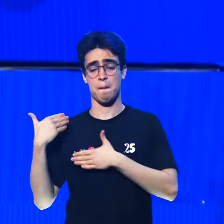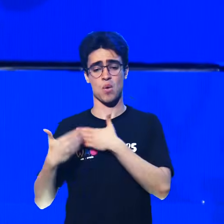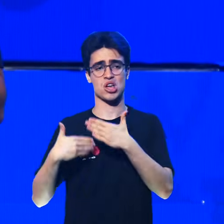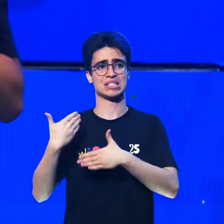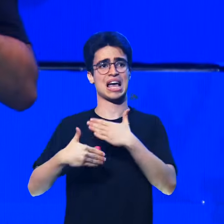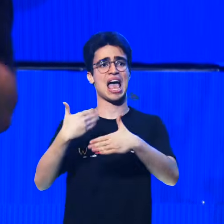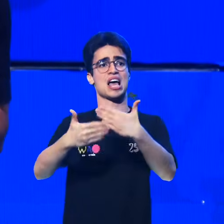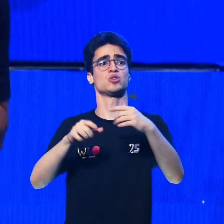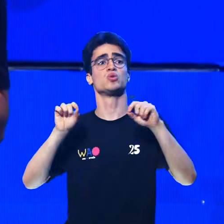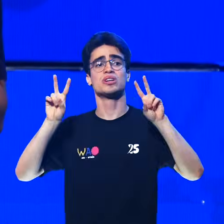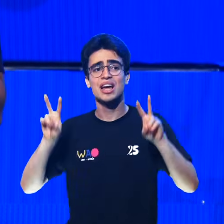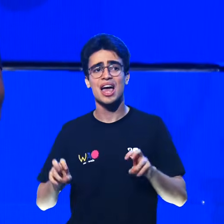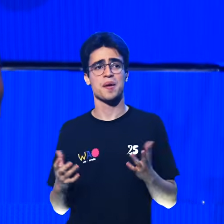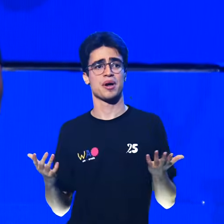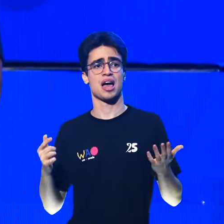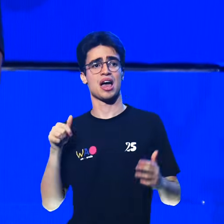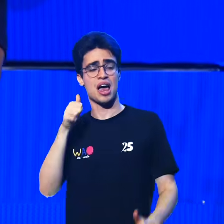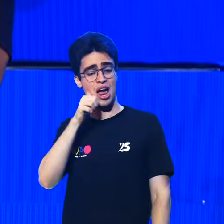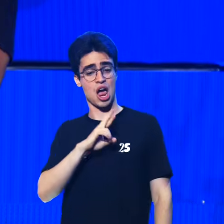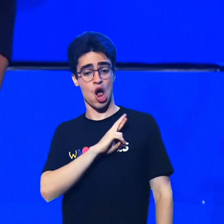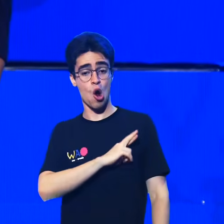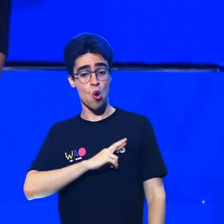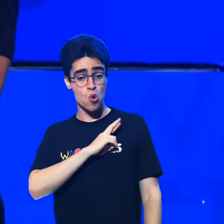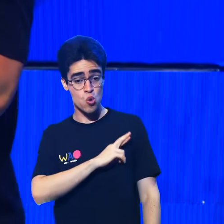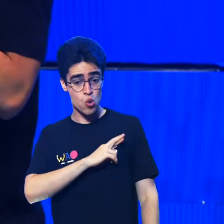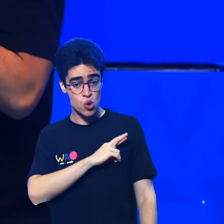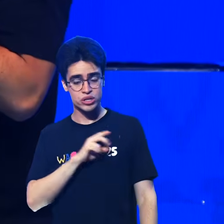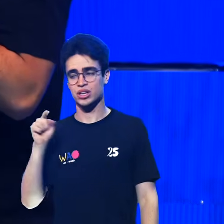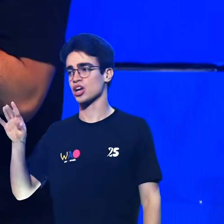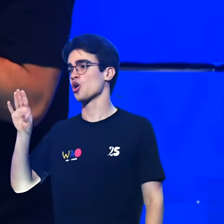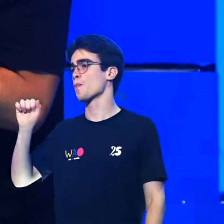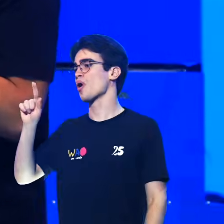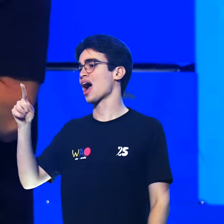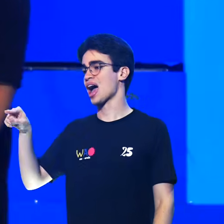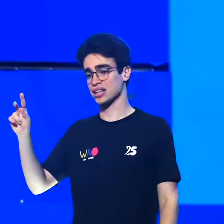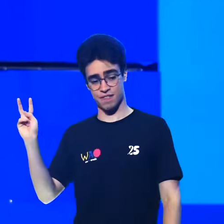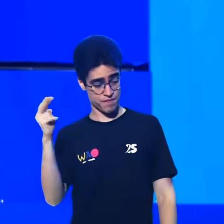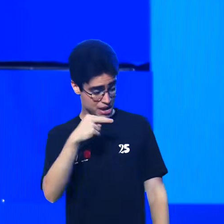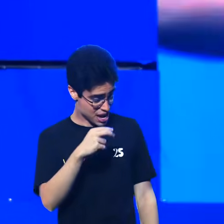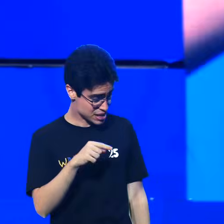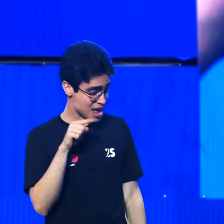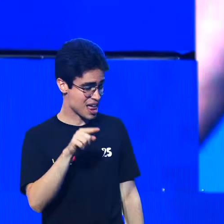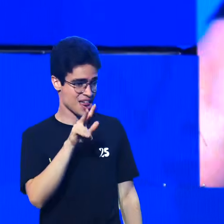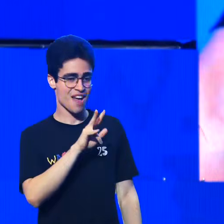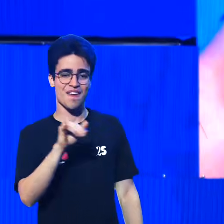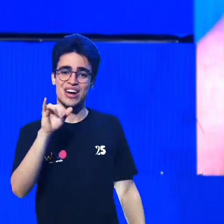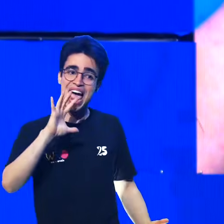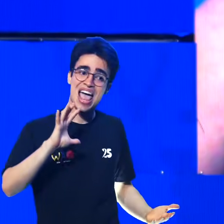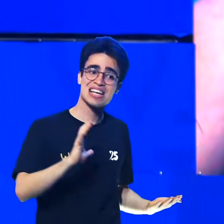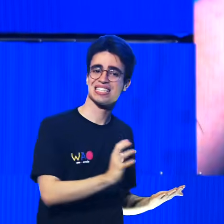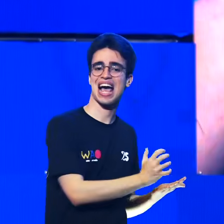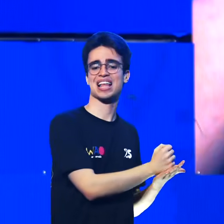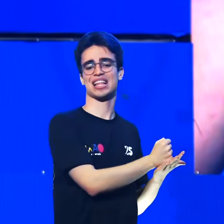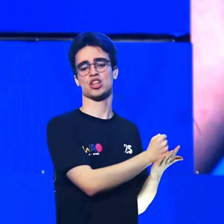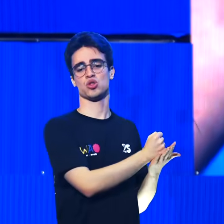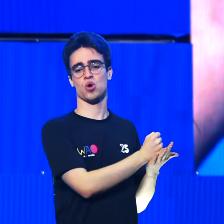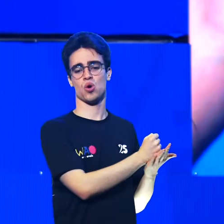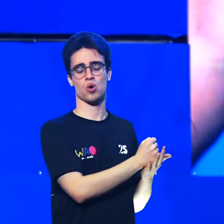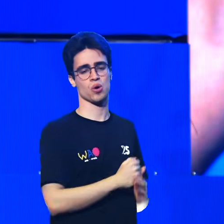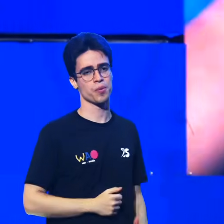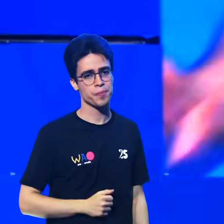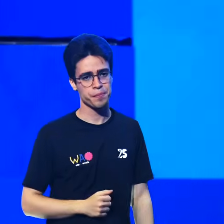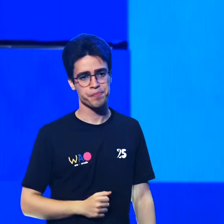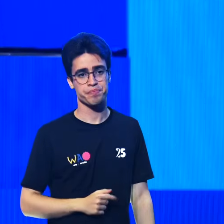que Ruth é vista por Boaz, que se torna o resgatador dessa jovem,